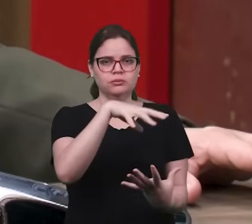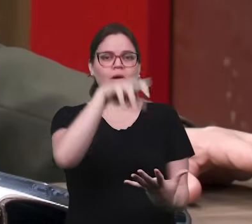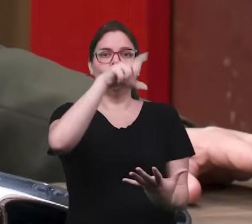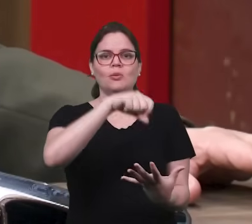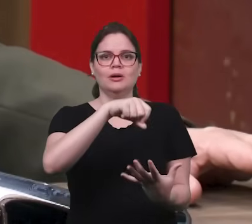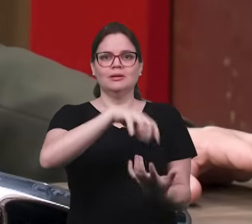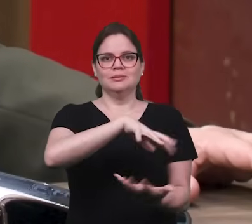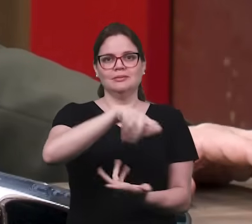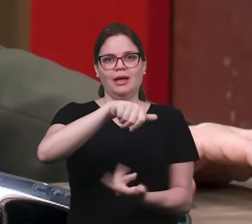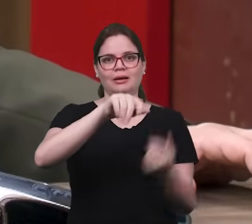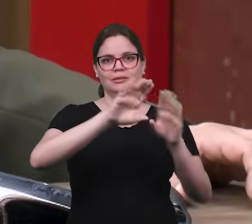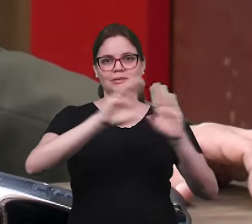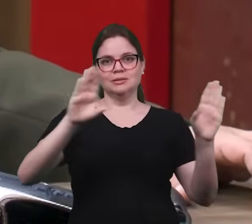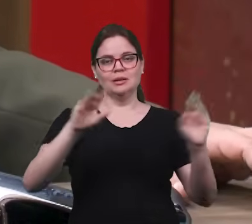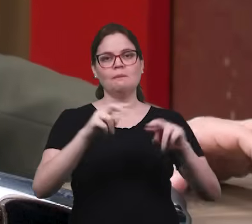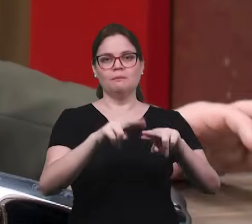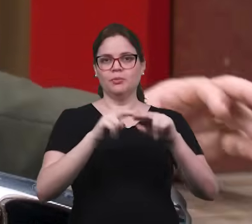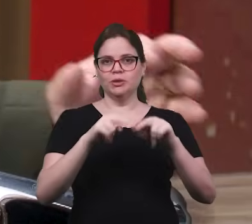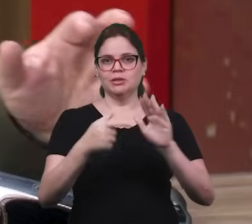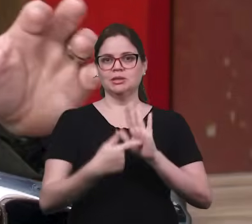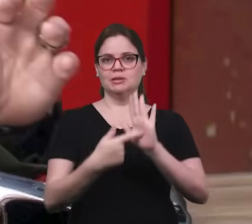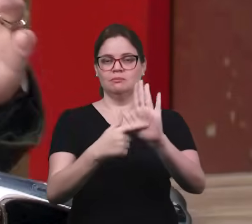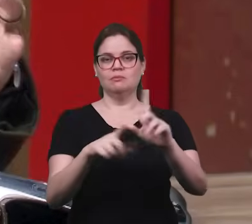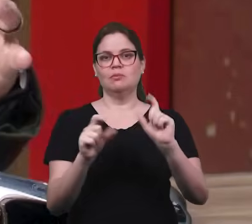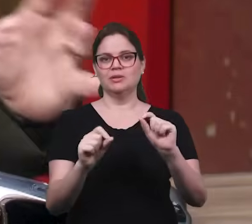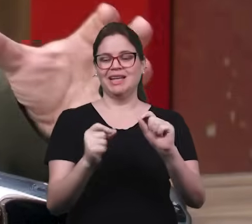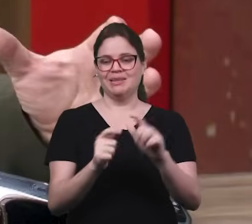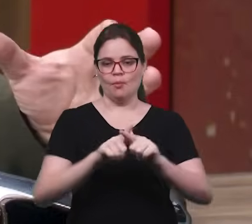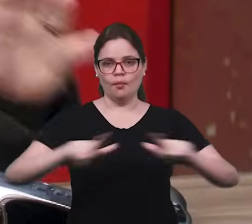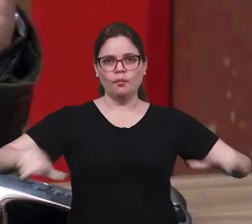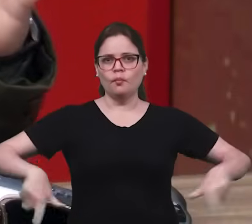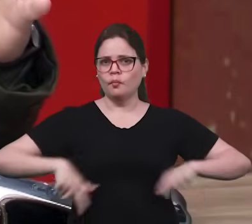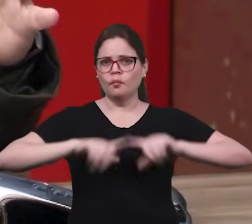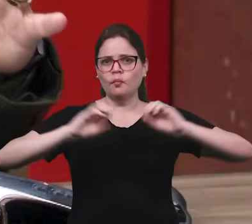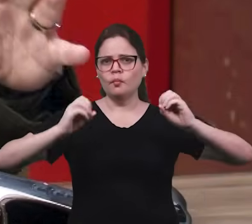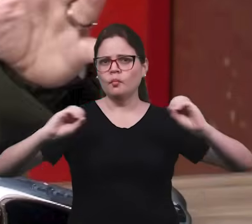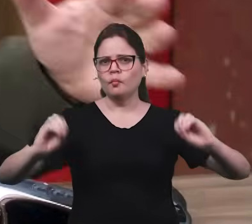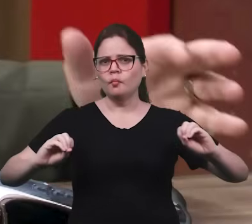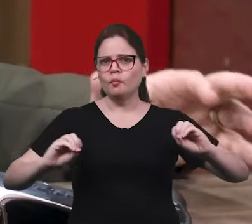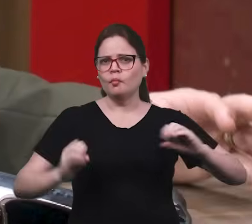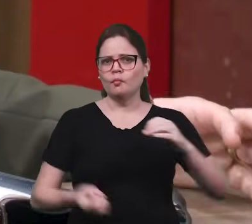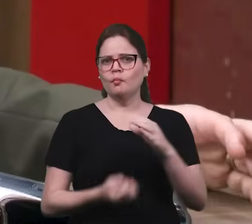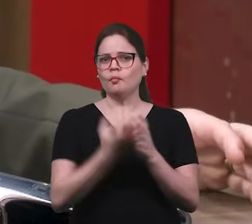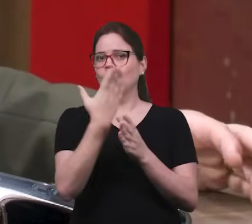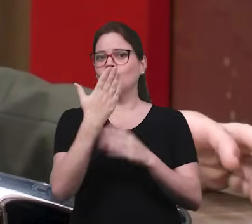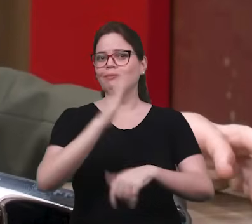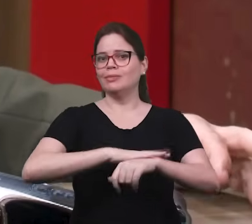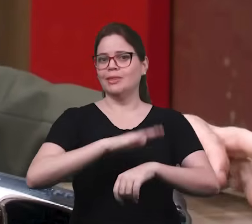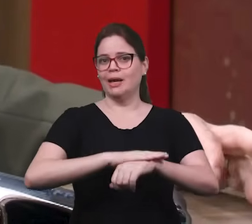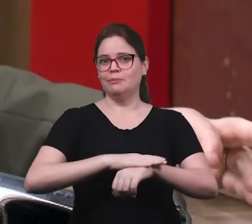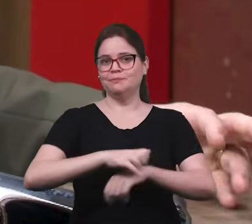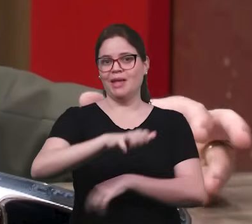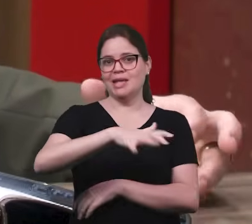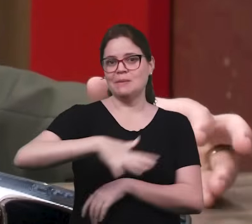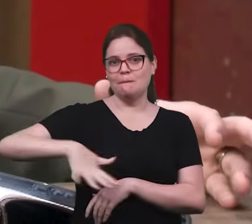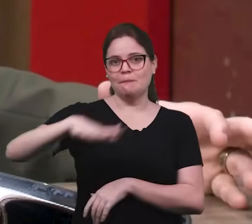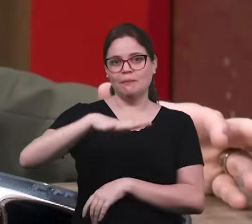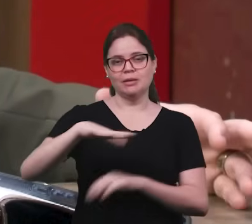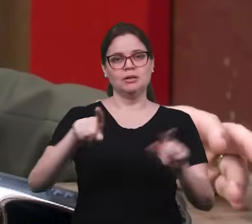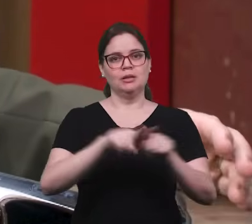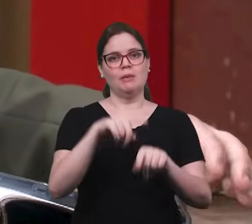no princípio criou Deus, Bereshit, Bara, Elohim. Então ele cria do nada ele traz tempo, espaço e matéria, já